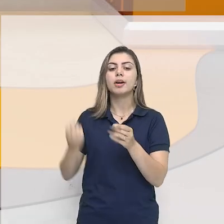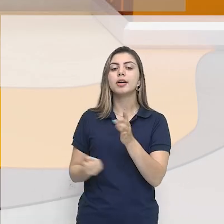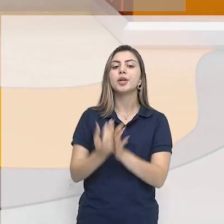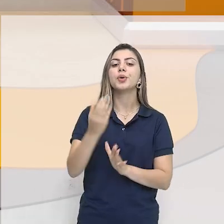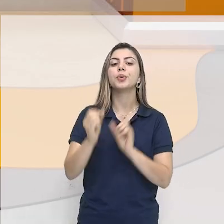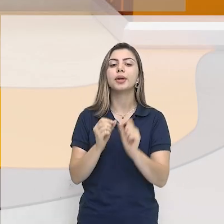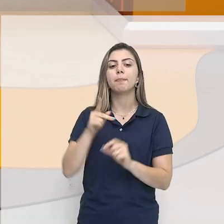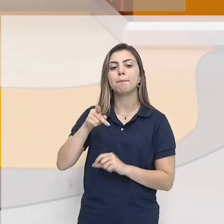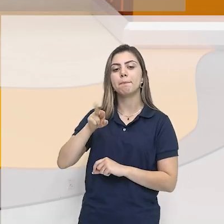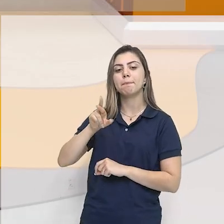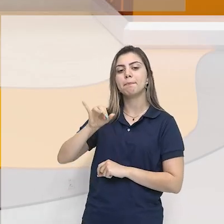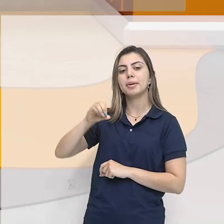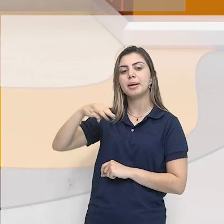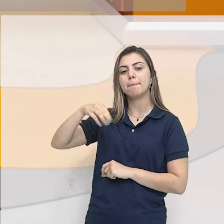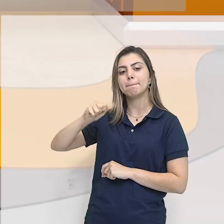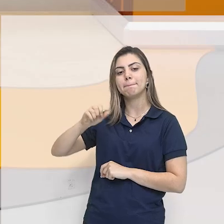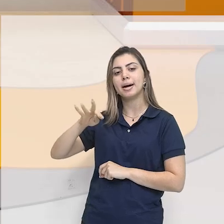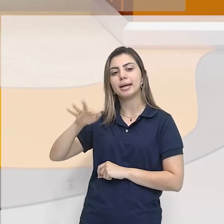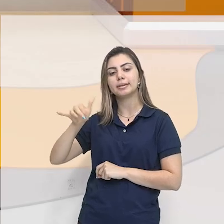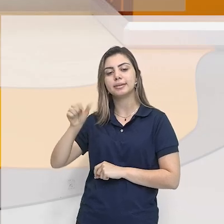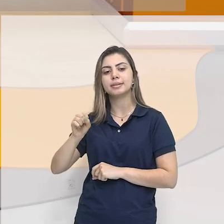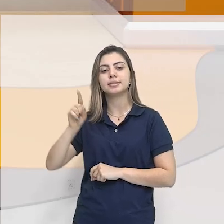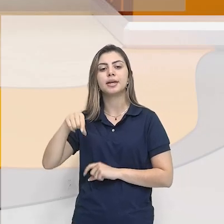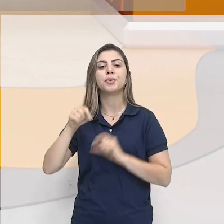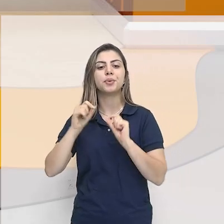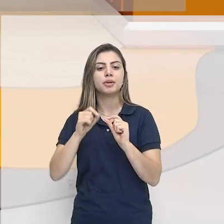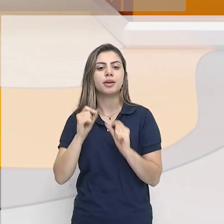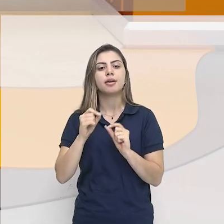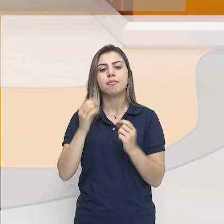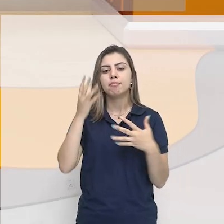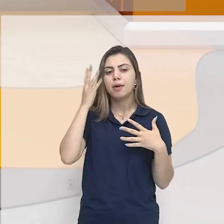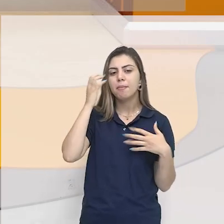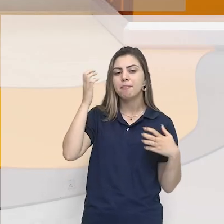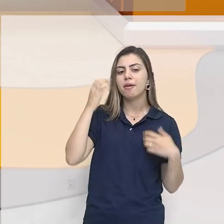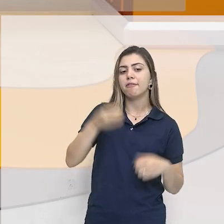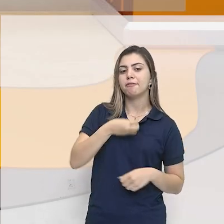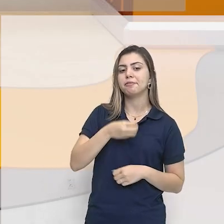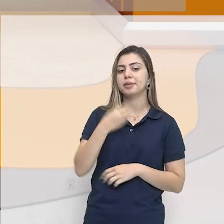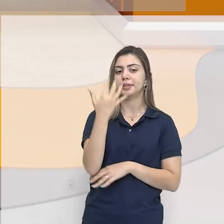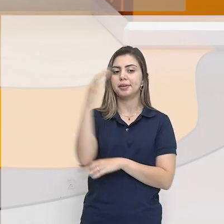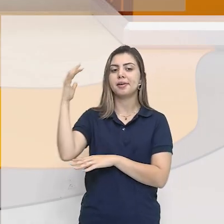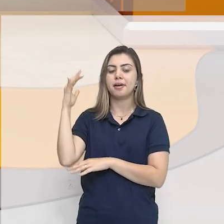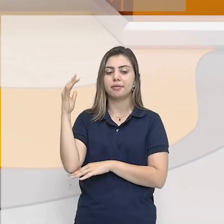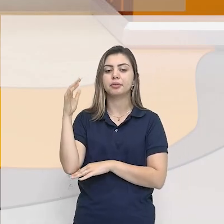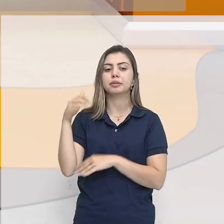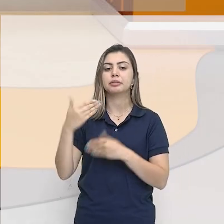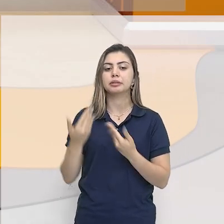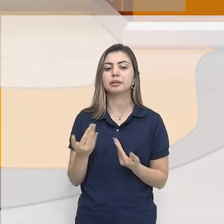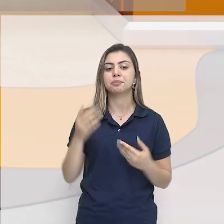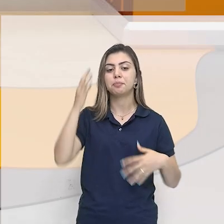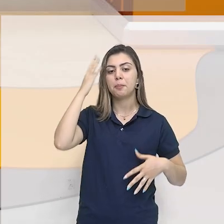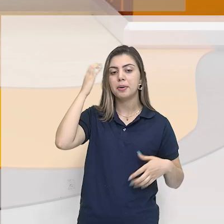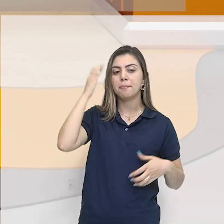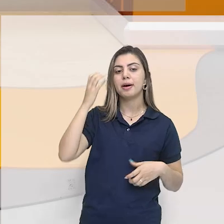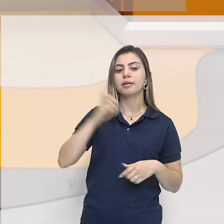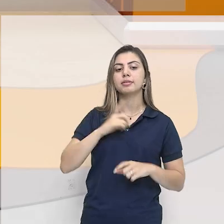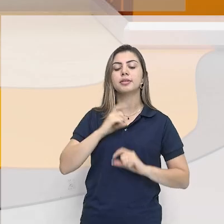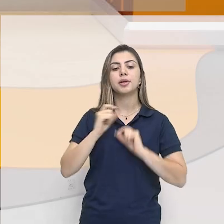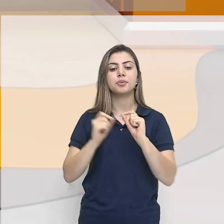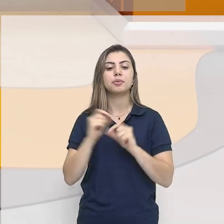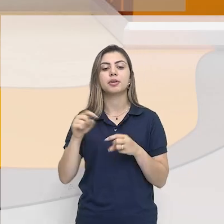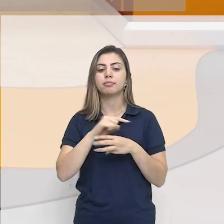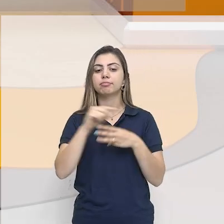os primatas, um grupo de mamíferos que inicialmente viviam em árvores. Entre os primatas, os